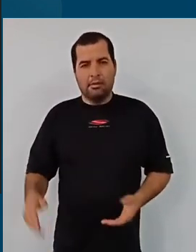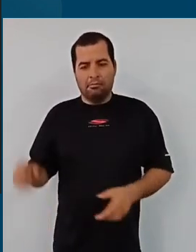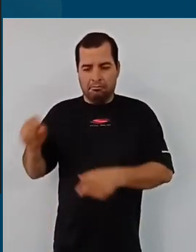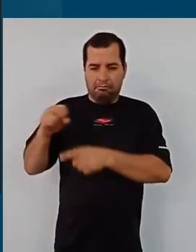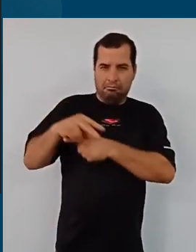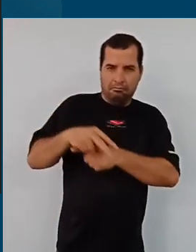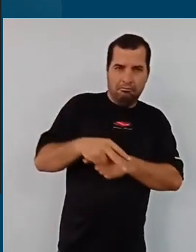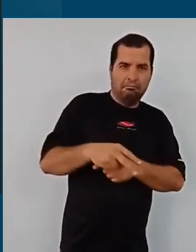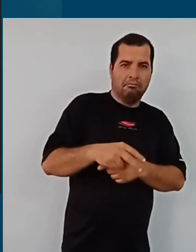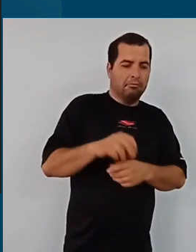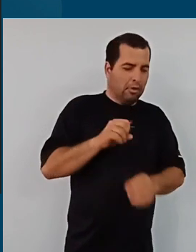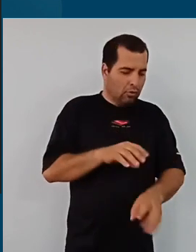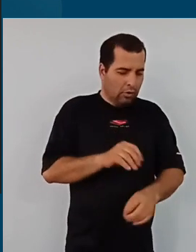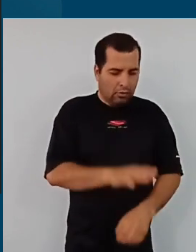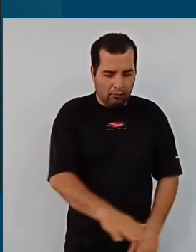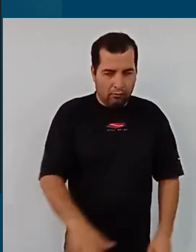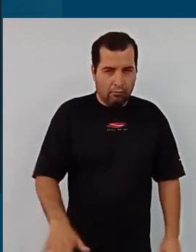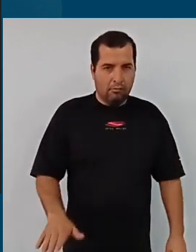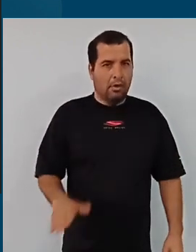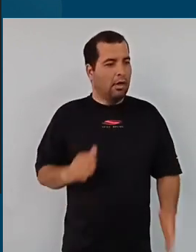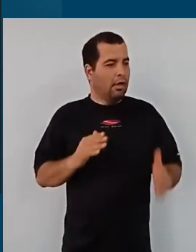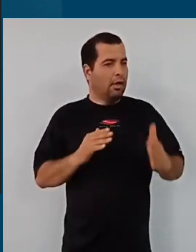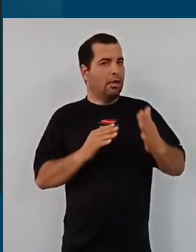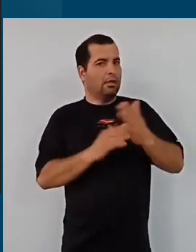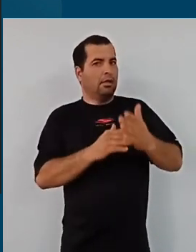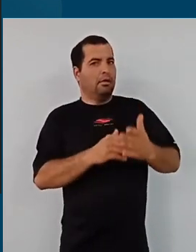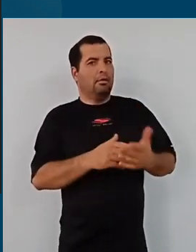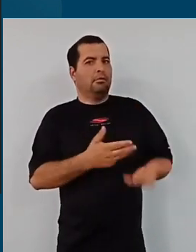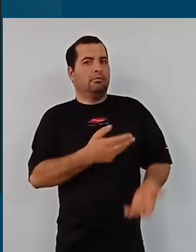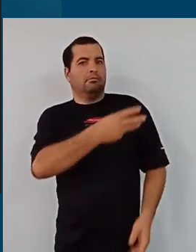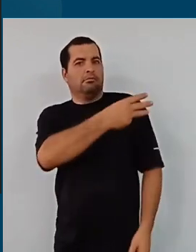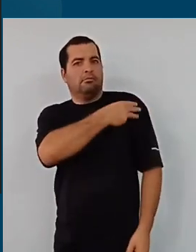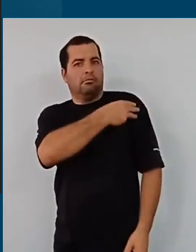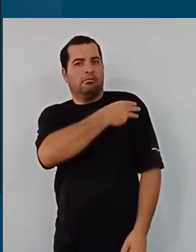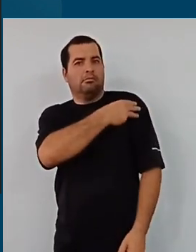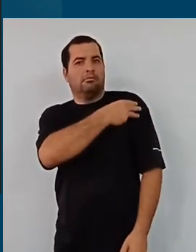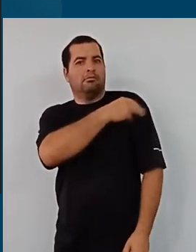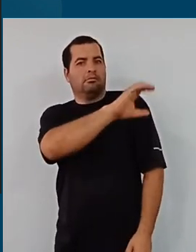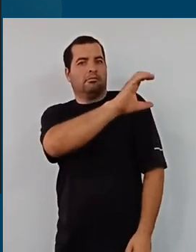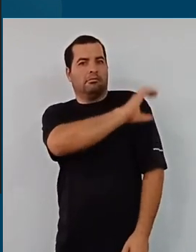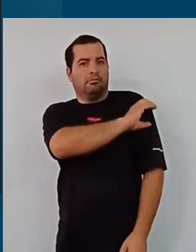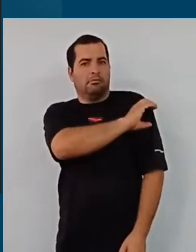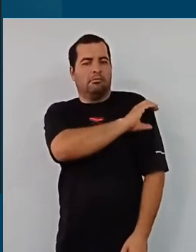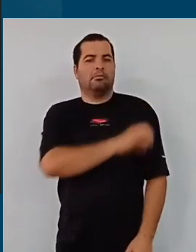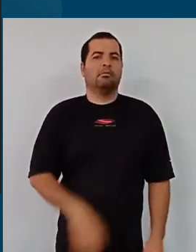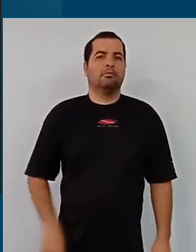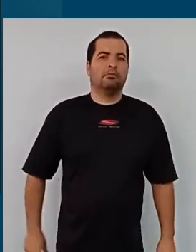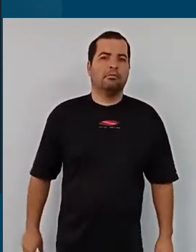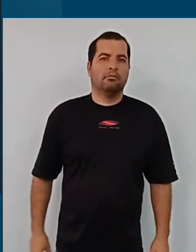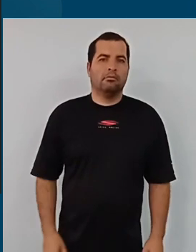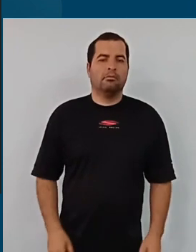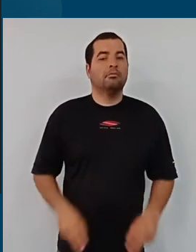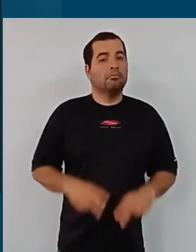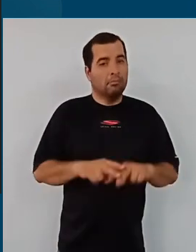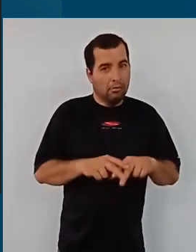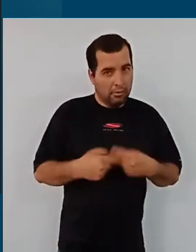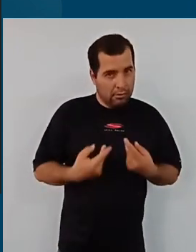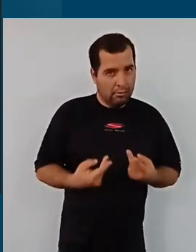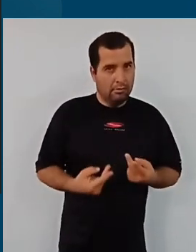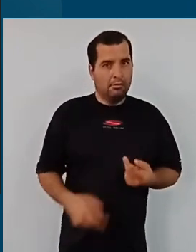entram na educação infantil até o 3º ano do ensino médio. Para